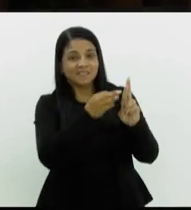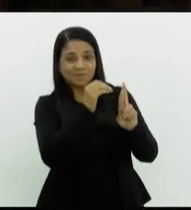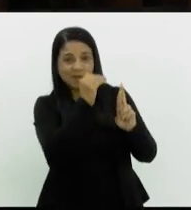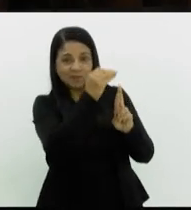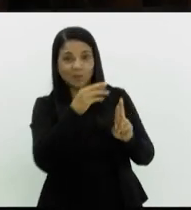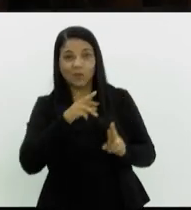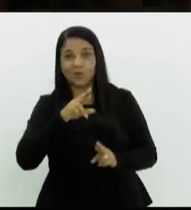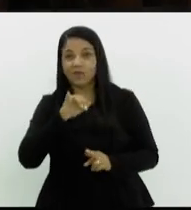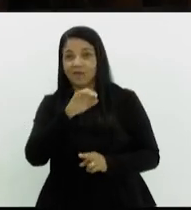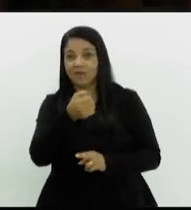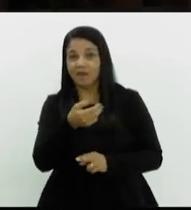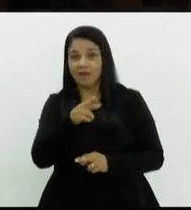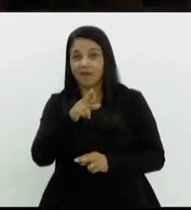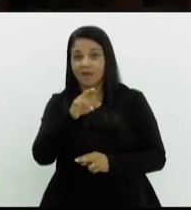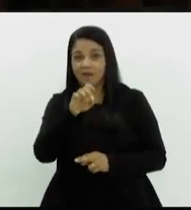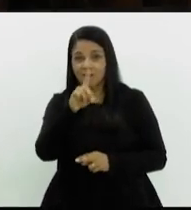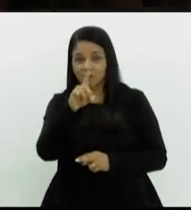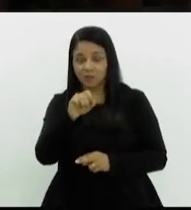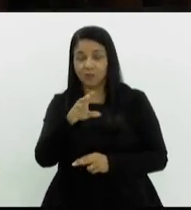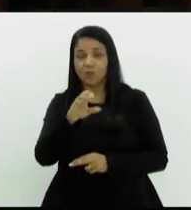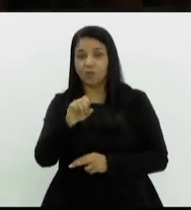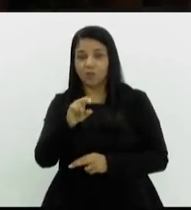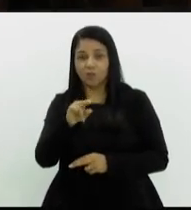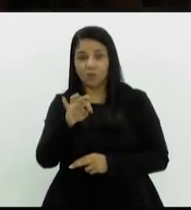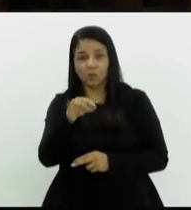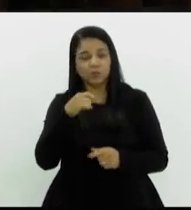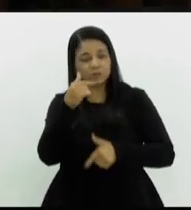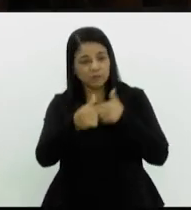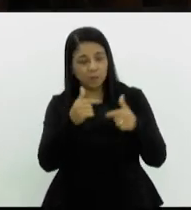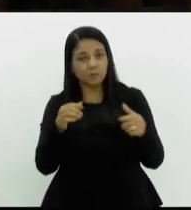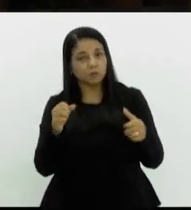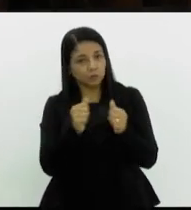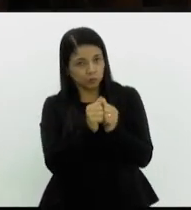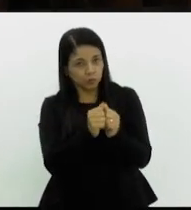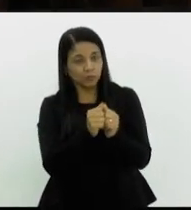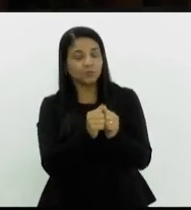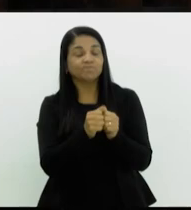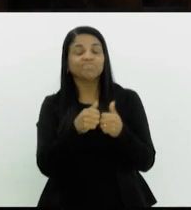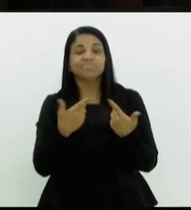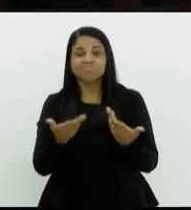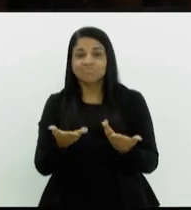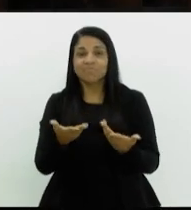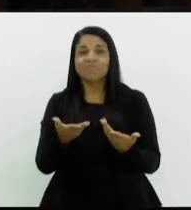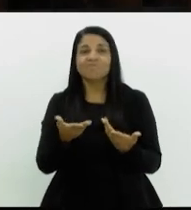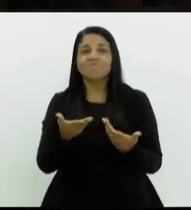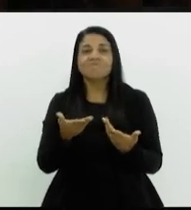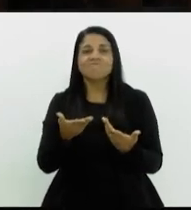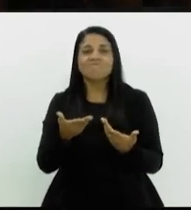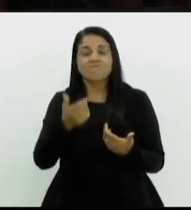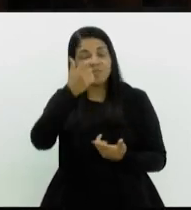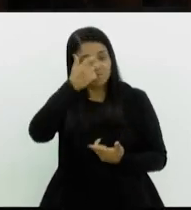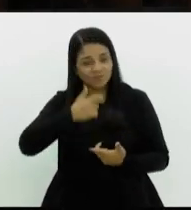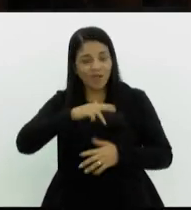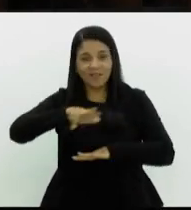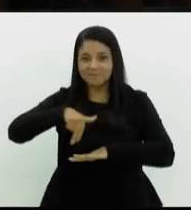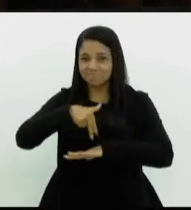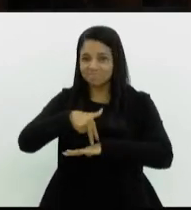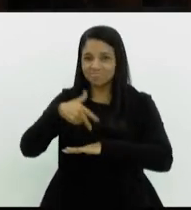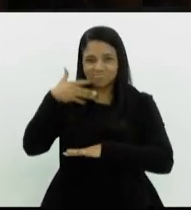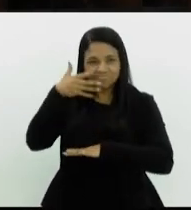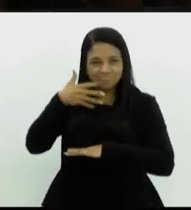também, né, que a gente trabalhou junto nessa questão. Então, não poderia deixar de estar aqui